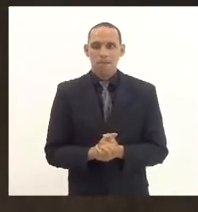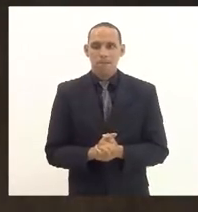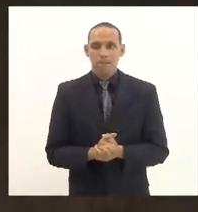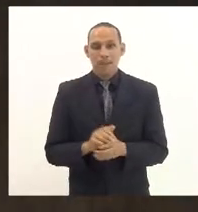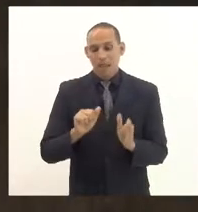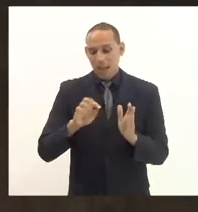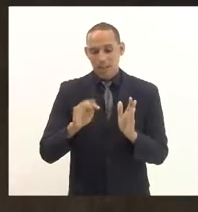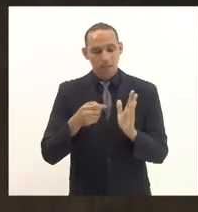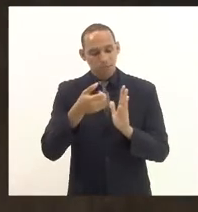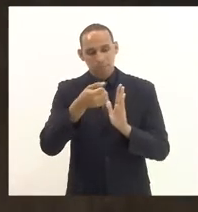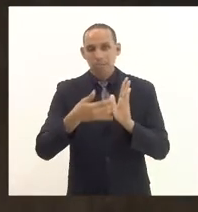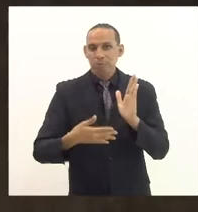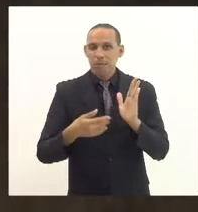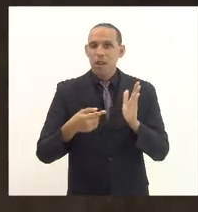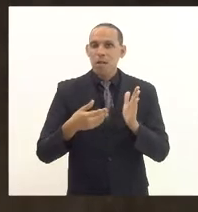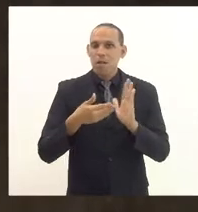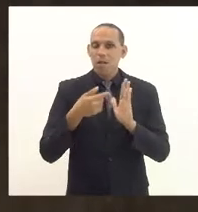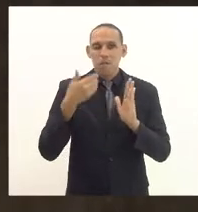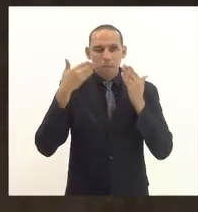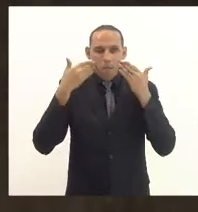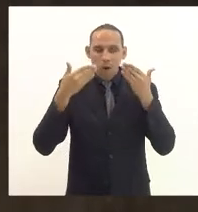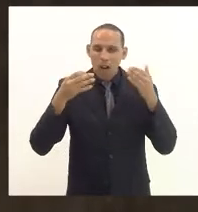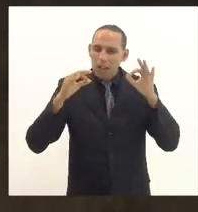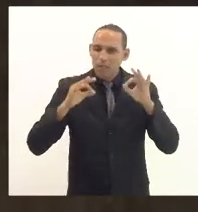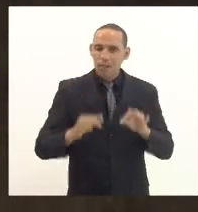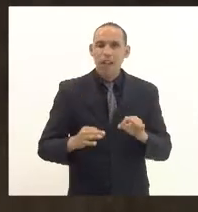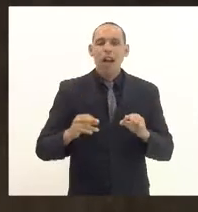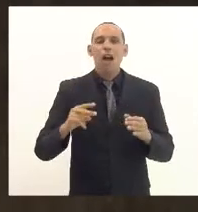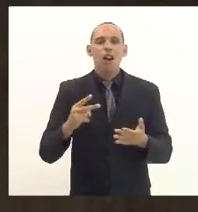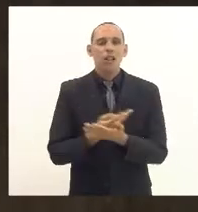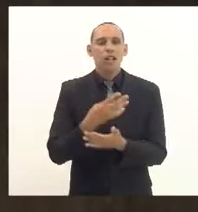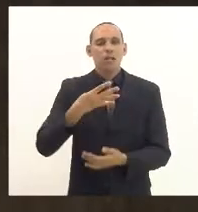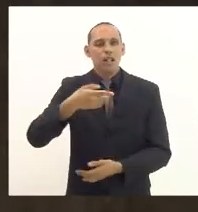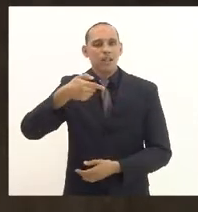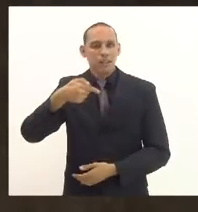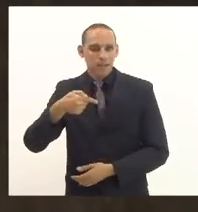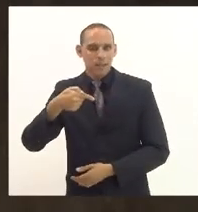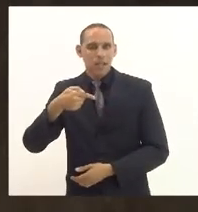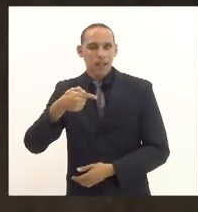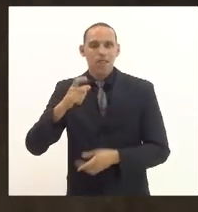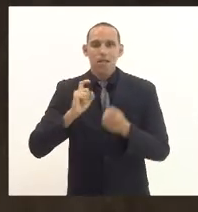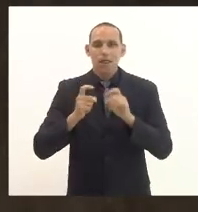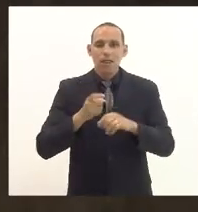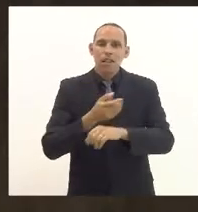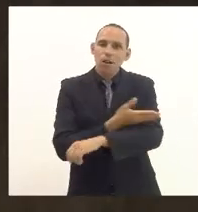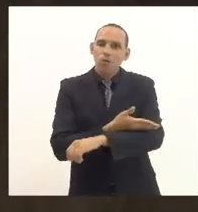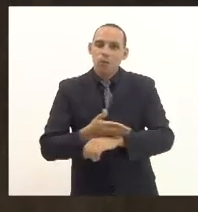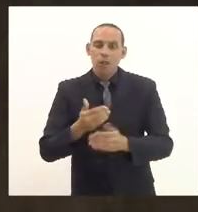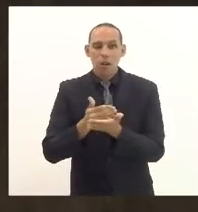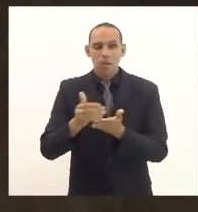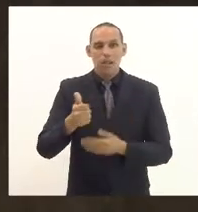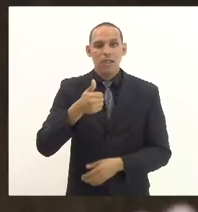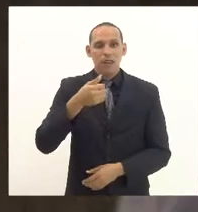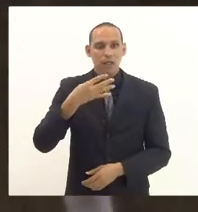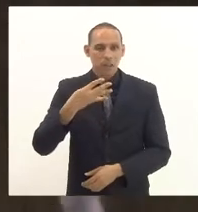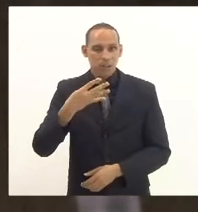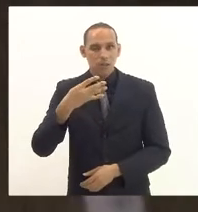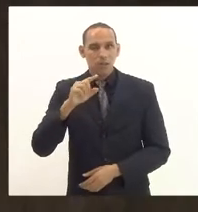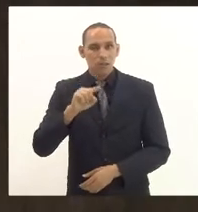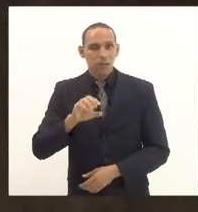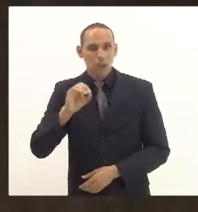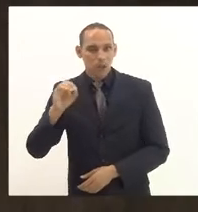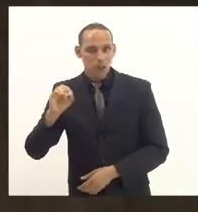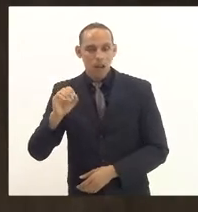A ata reflete com exatidão o ocorrido na 47ª sessão ordinária, que, iniciada às 14 horas, encerrou-se